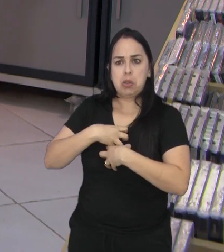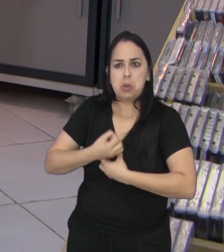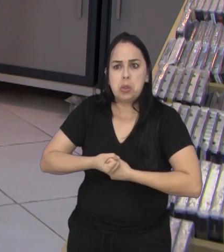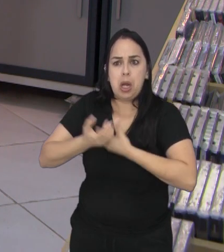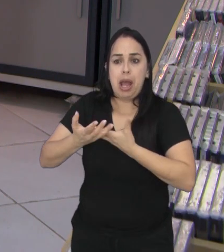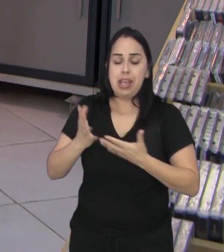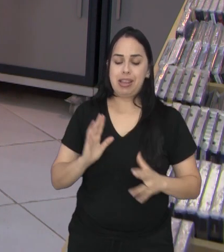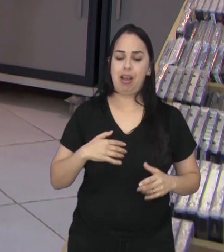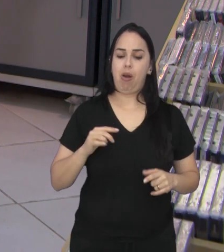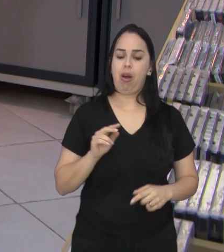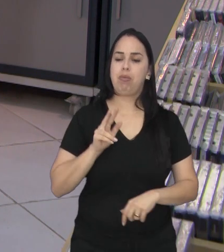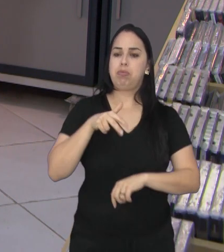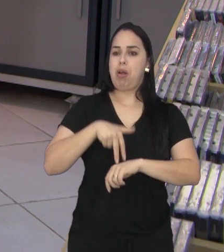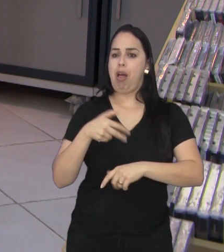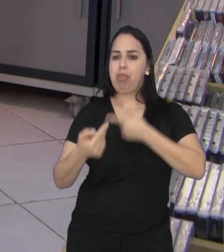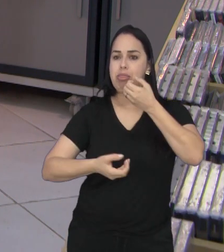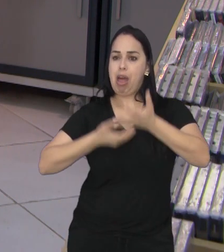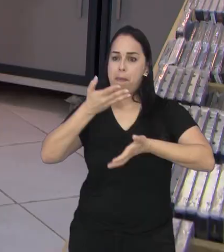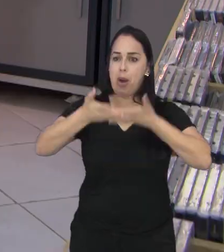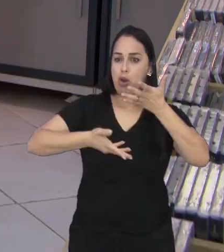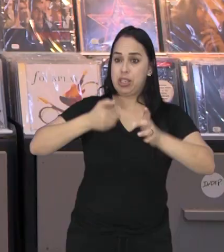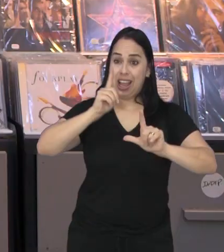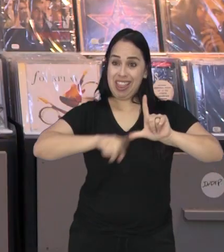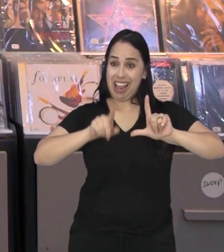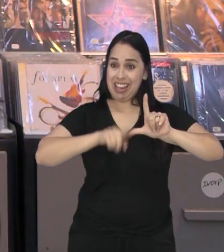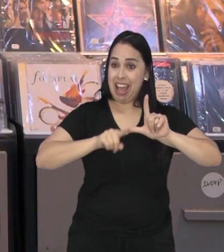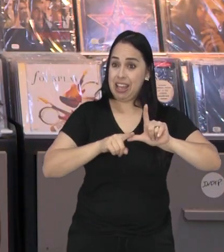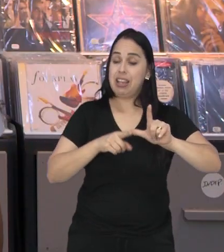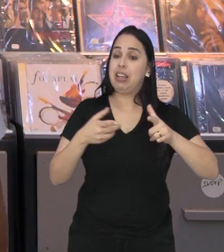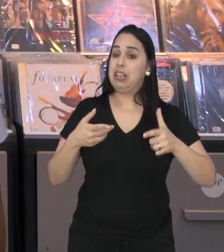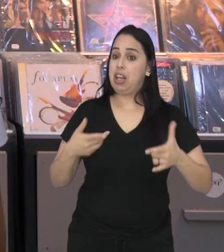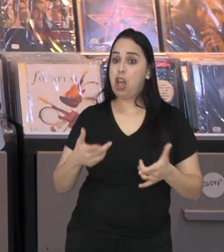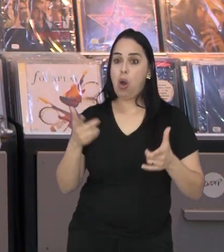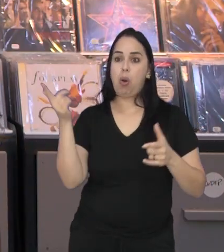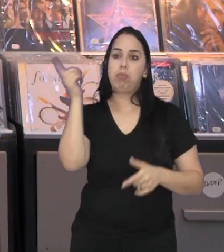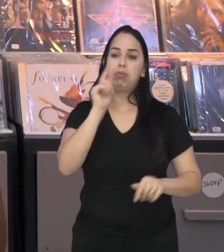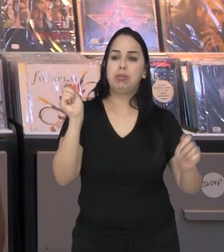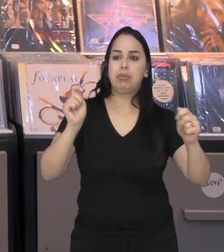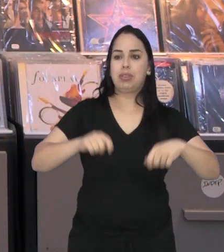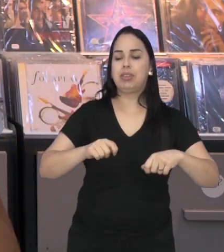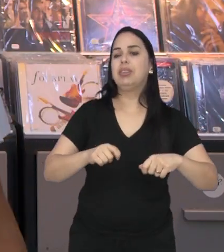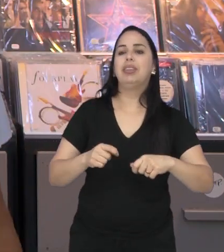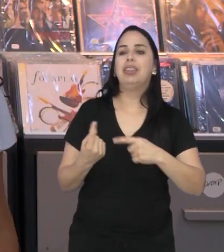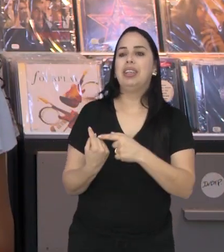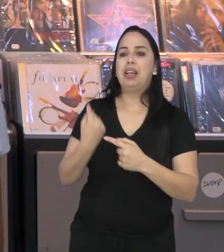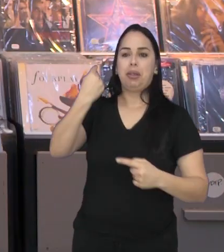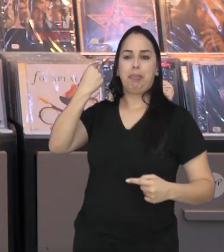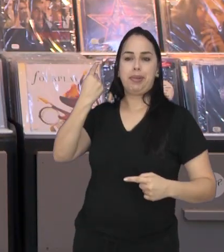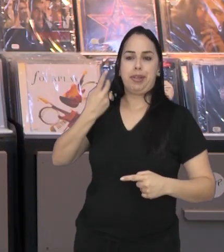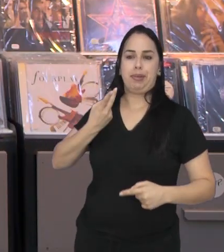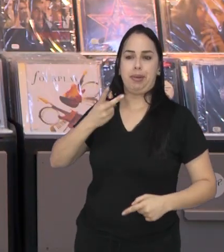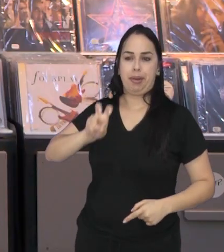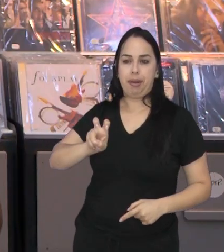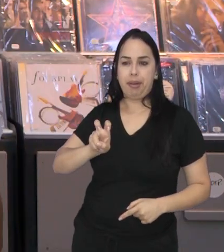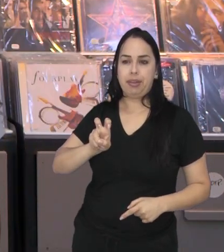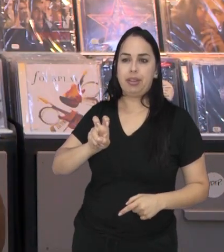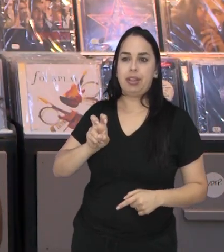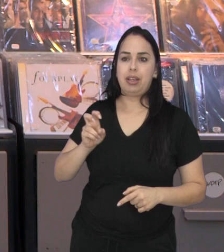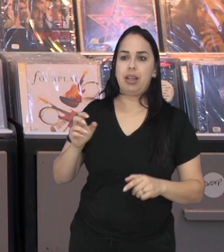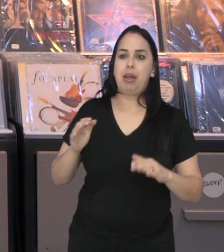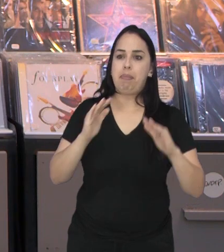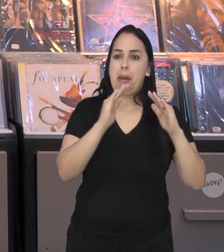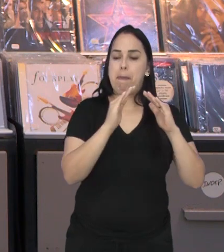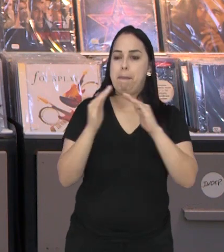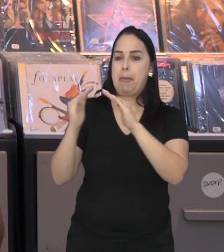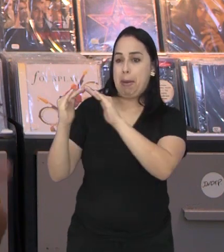que eu trago, né? Nas minhas vivências, nas minhas letras. Então foi assim, nessa idade, aquela idade da rebeldia, né? Eu saí da casa dos meus